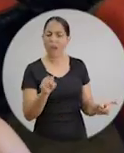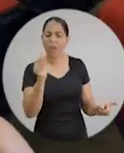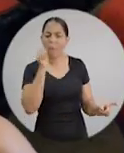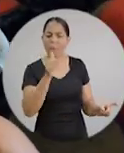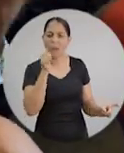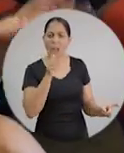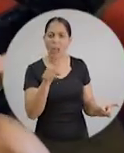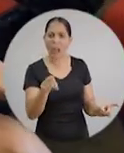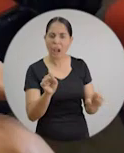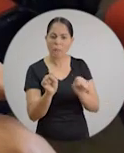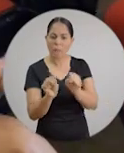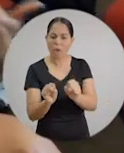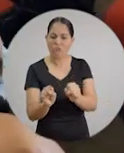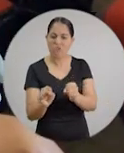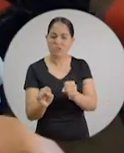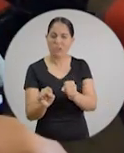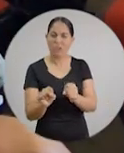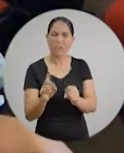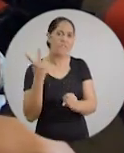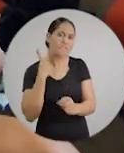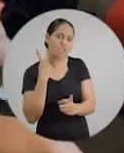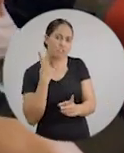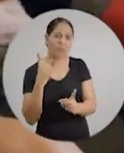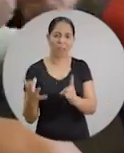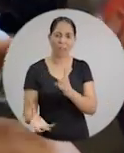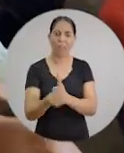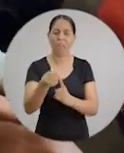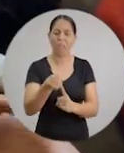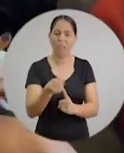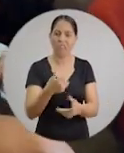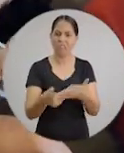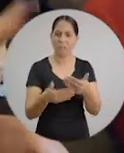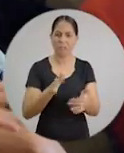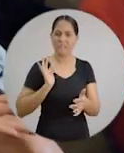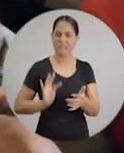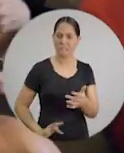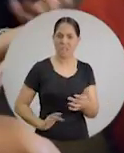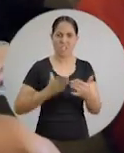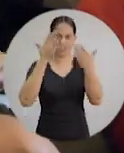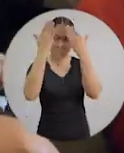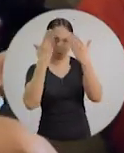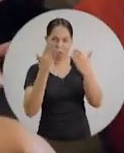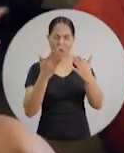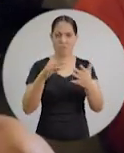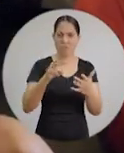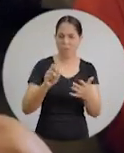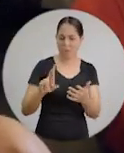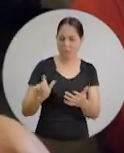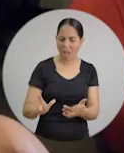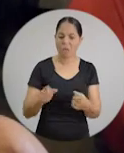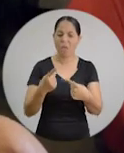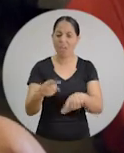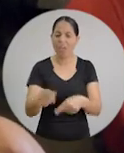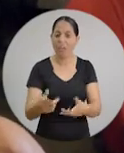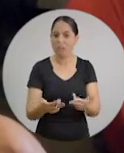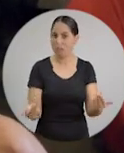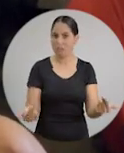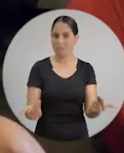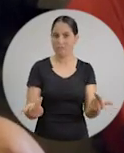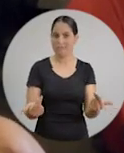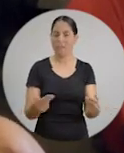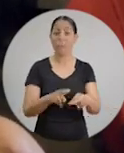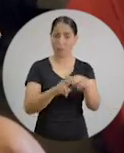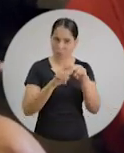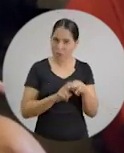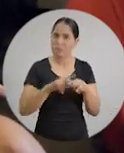simplesmente porque é mulher, pode ser vítima de violência, seja ela física, seja ela moral, seja ela psicológica. E por